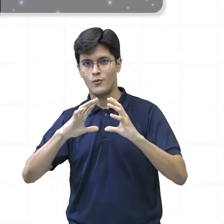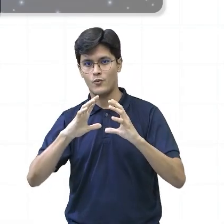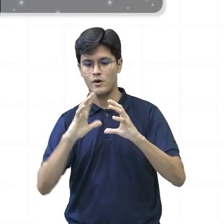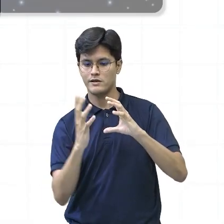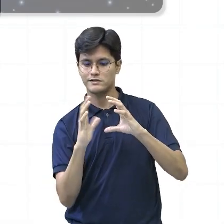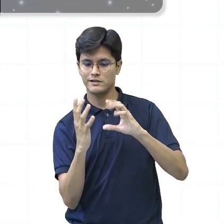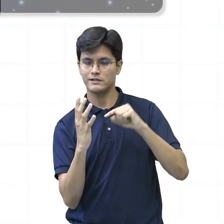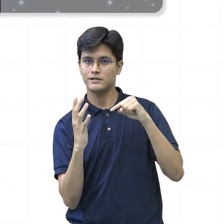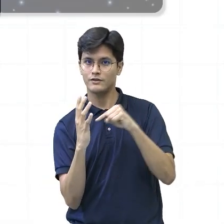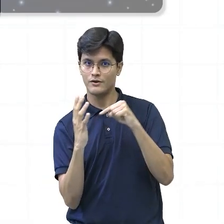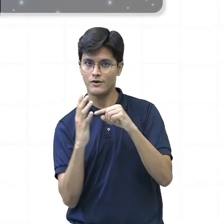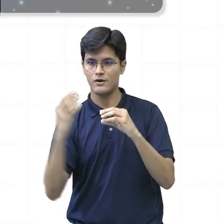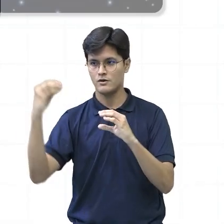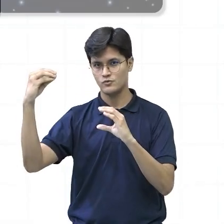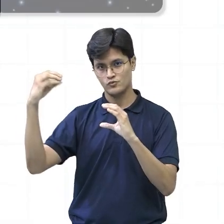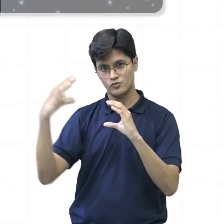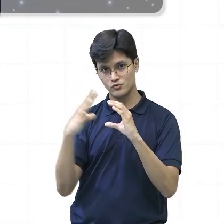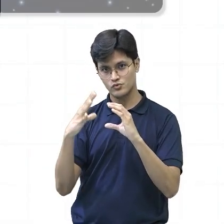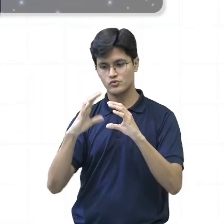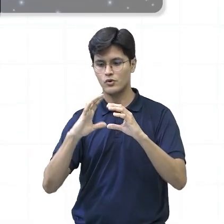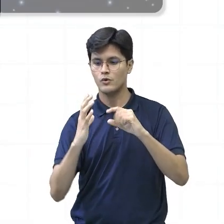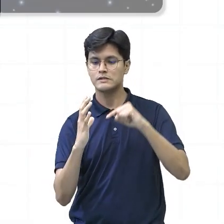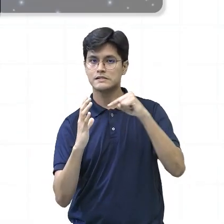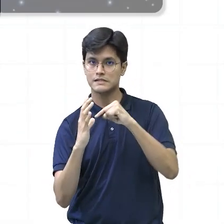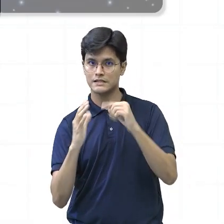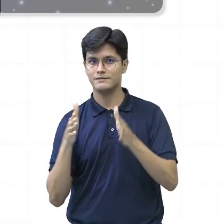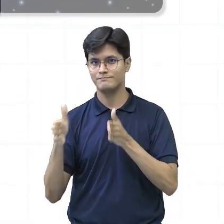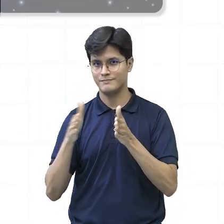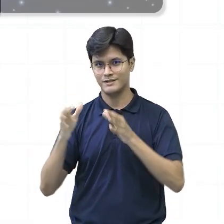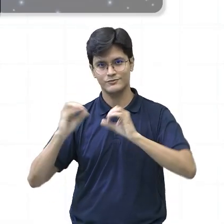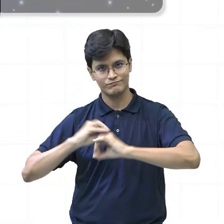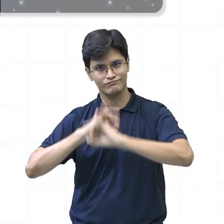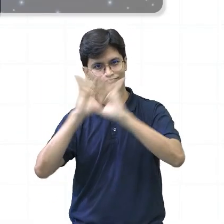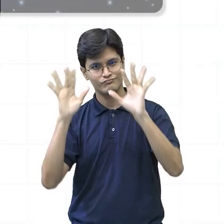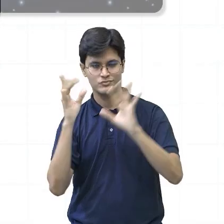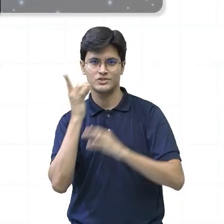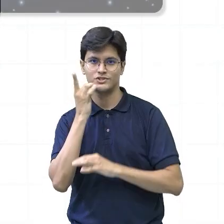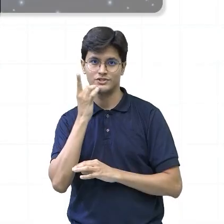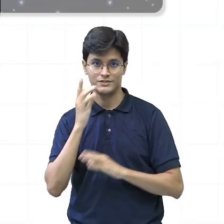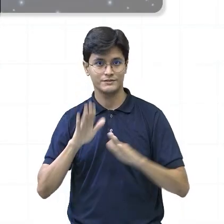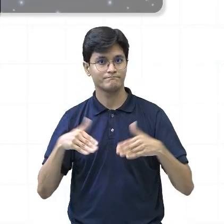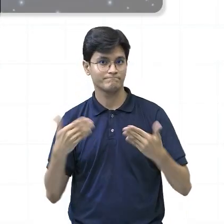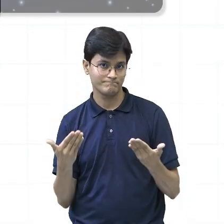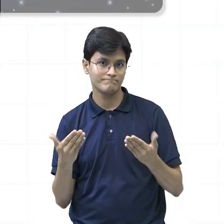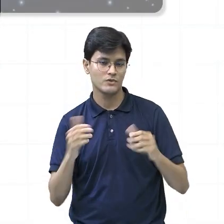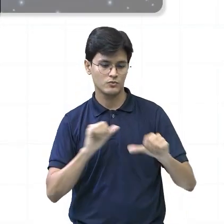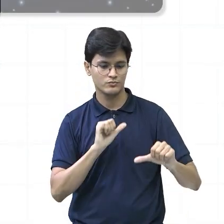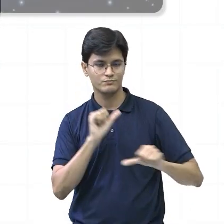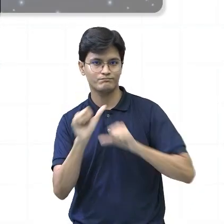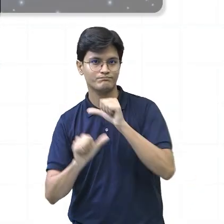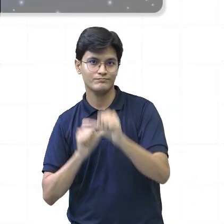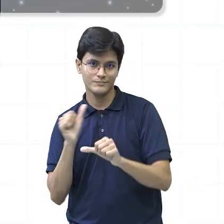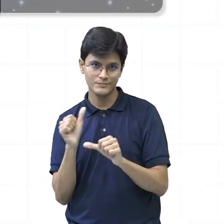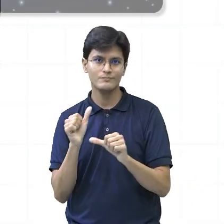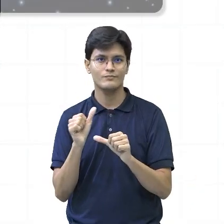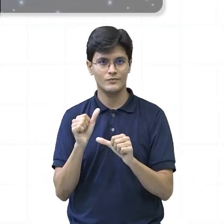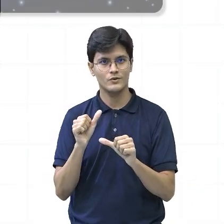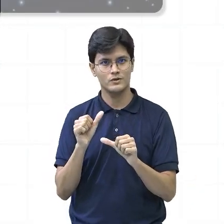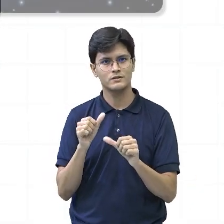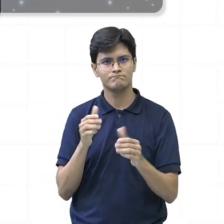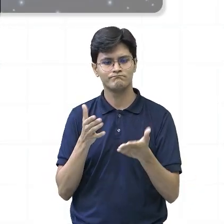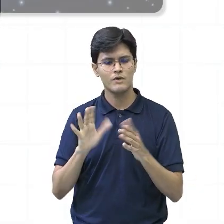a luz do Sol, a gente vai dizer que é o dia, né? Então, essa mudança aí do dia e da noite leva 24